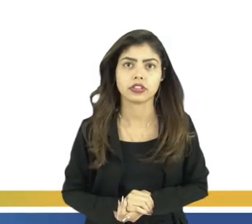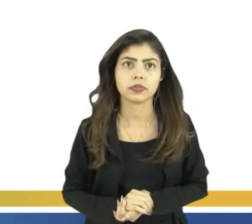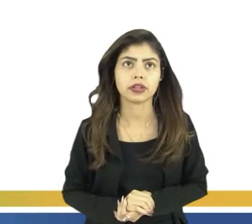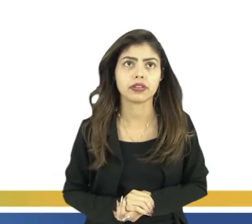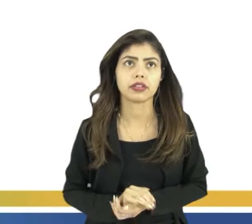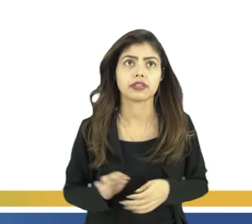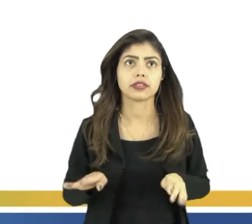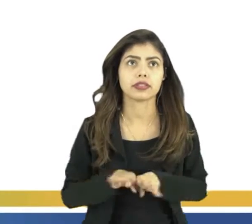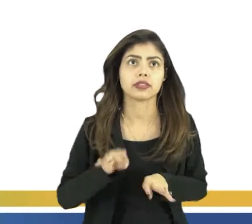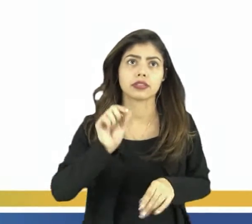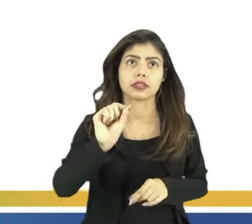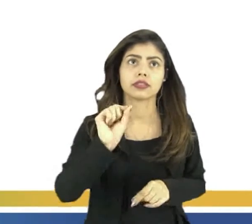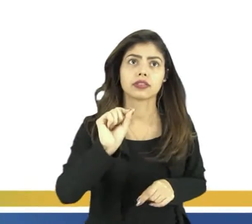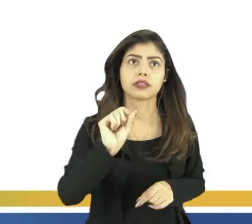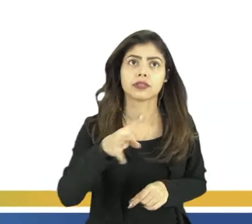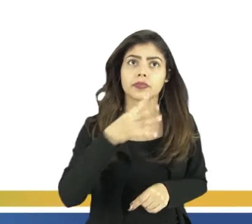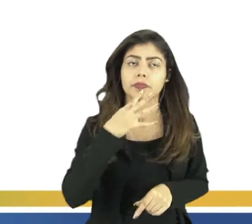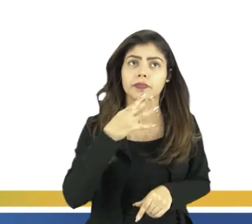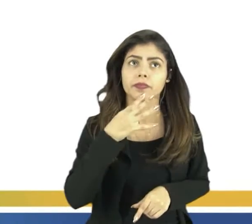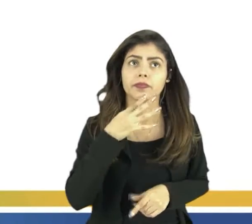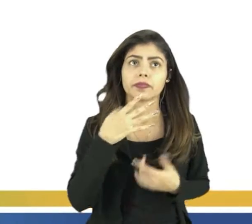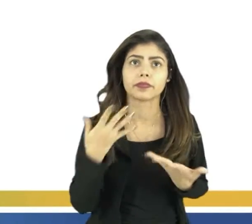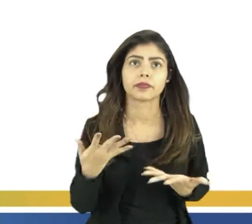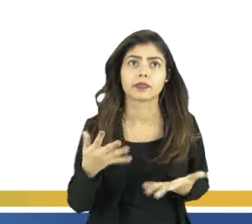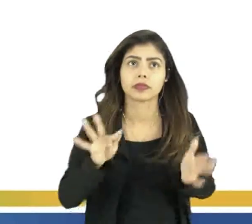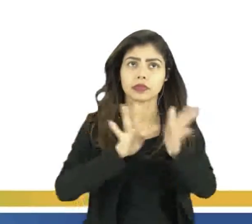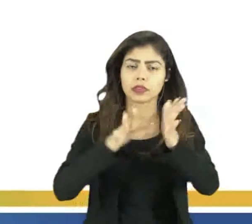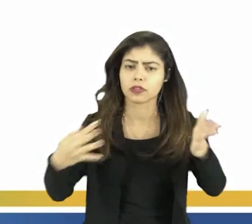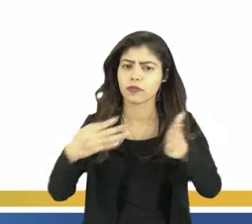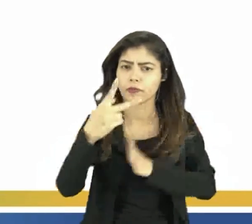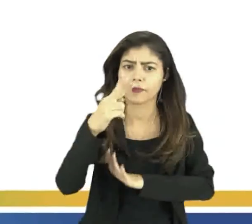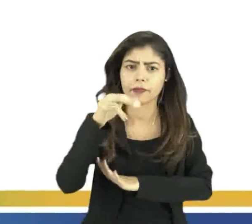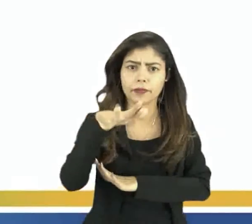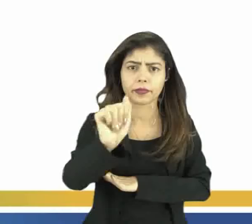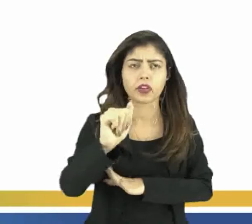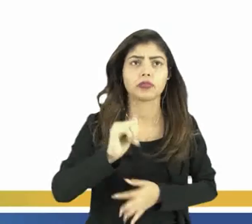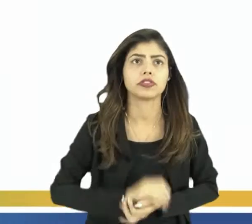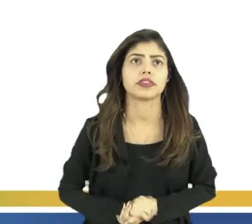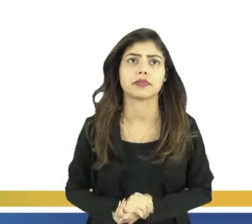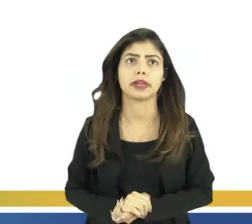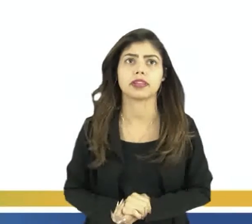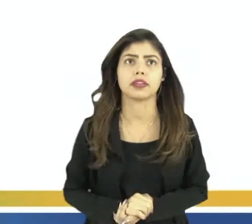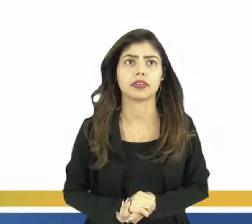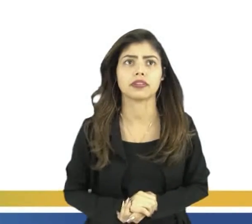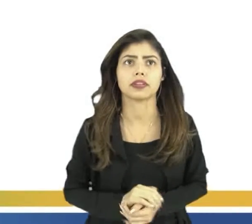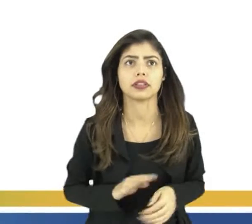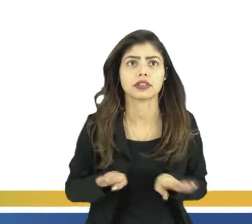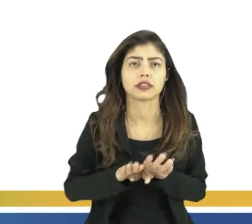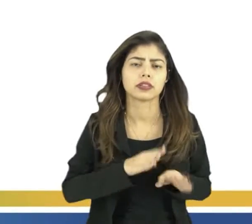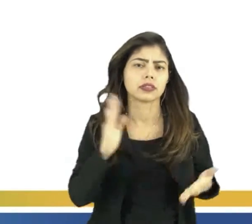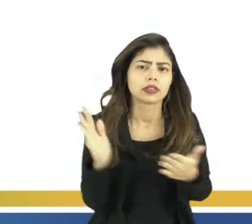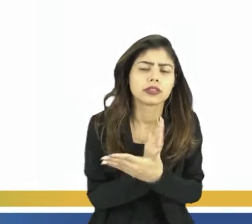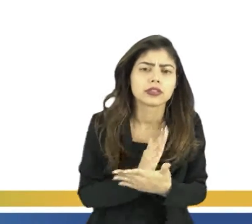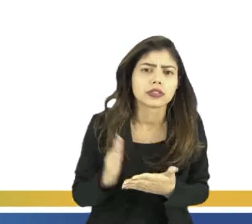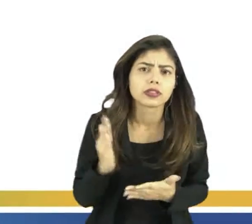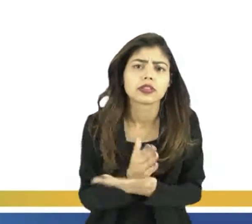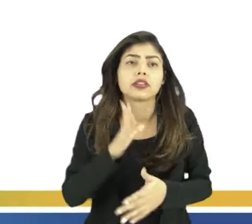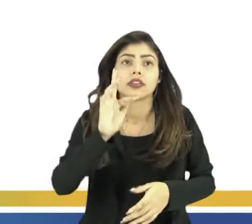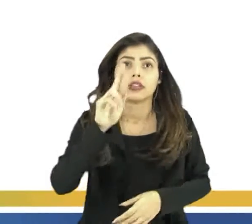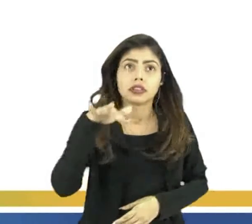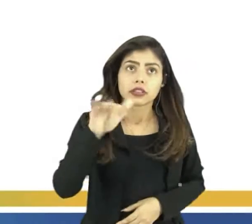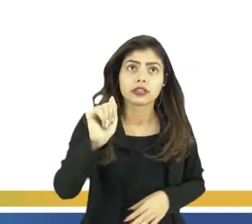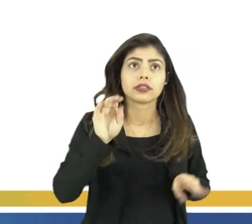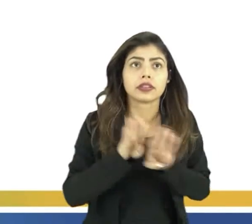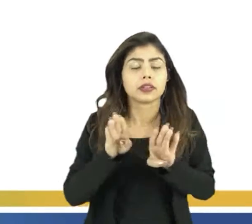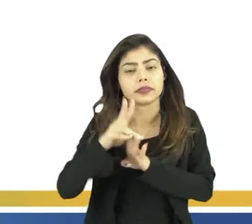anteriormente. Vamos conhecer agora as fórmulas do prisma. Né? Tem algumas fórmulas que a gente precisa